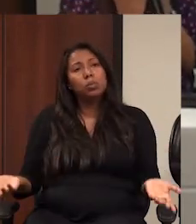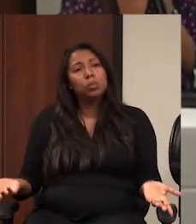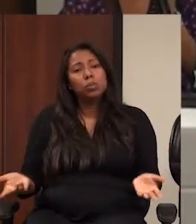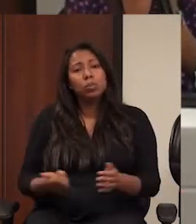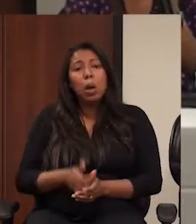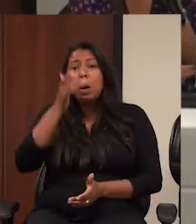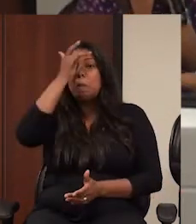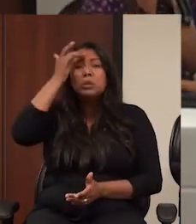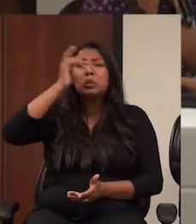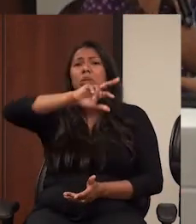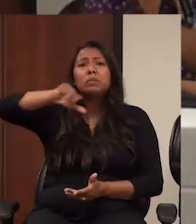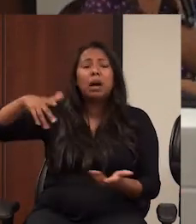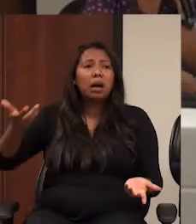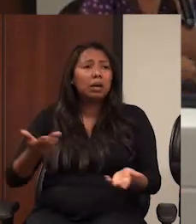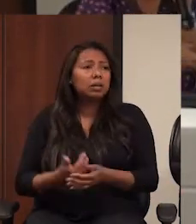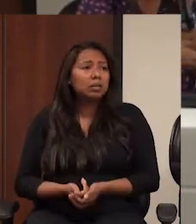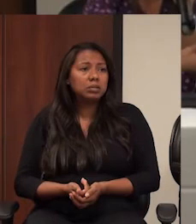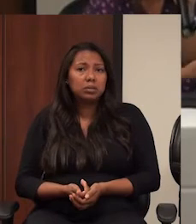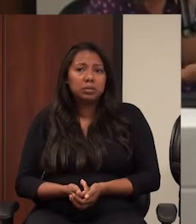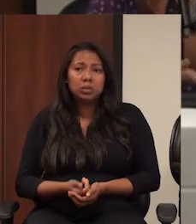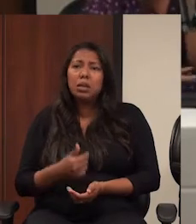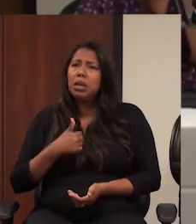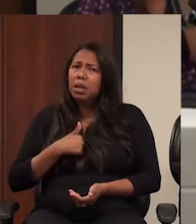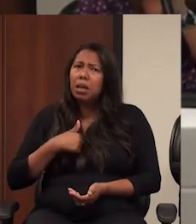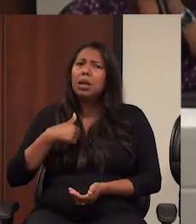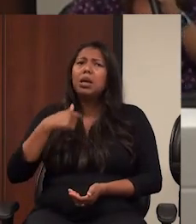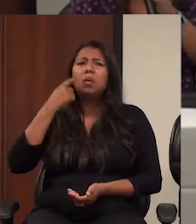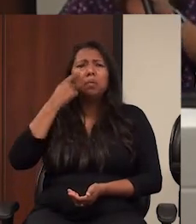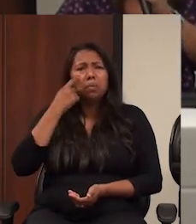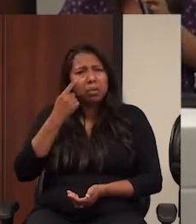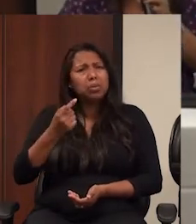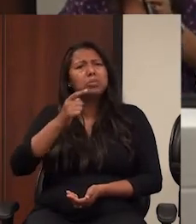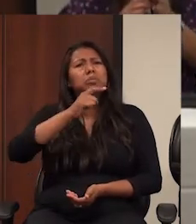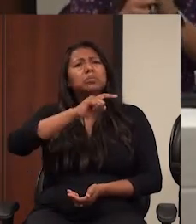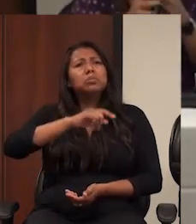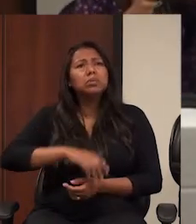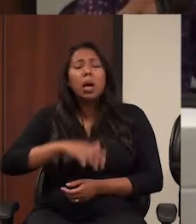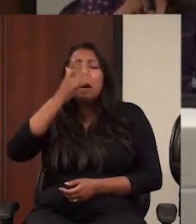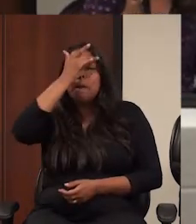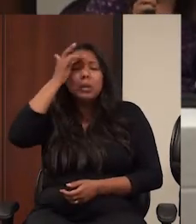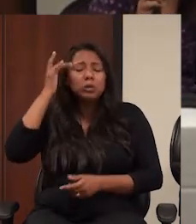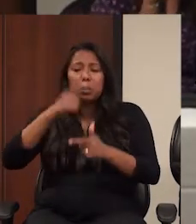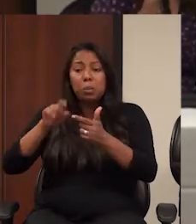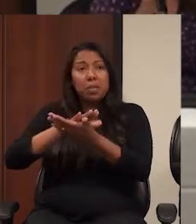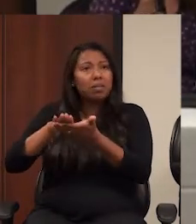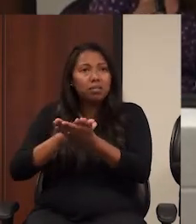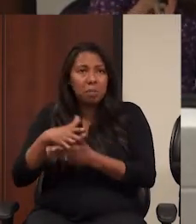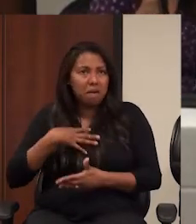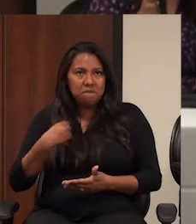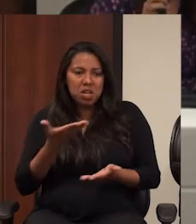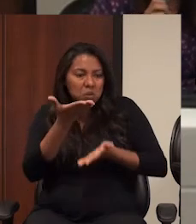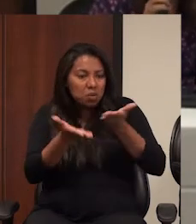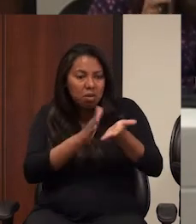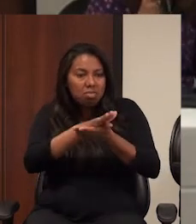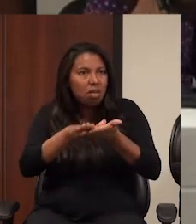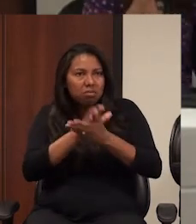Tem um monte de gente que, eu como promotora da infância, canso de ver um monte de gente que não tem nada e que não cuida dos filhos. Não